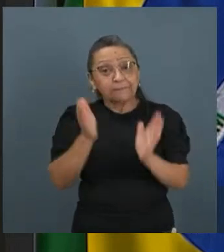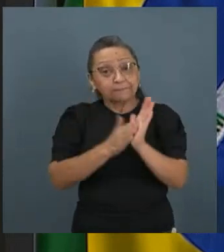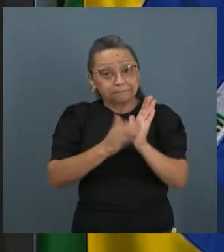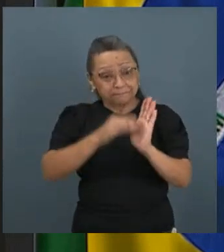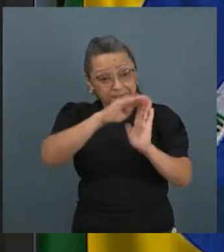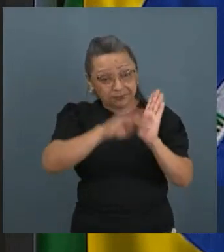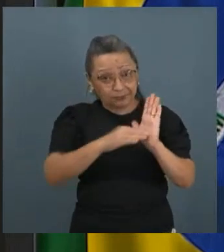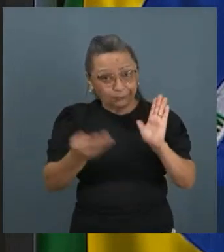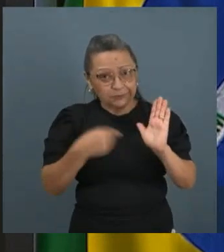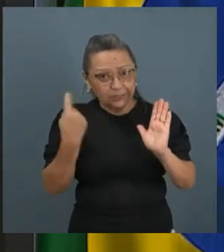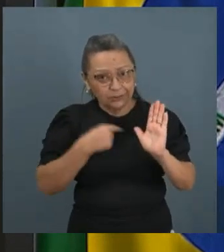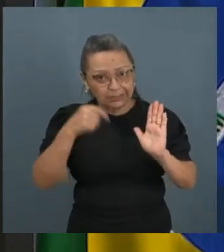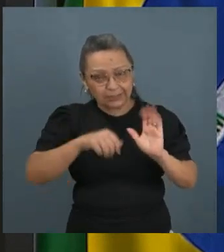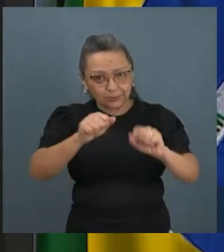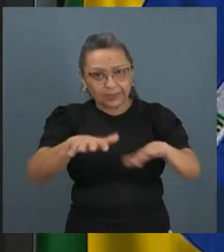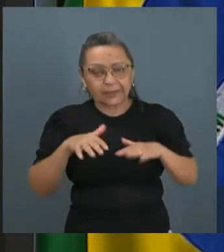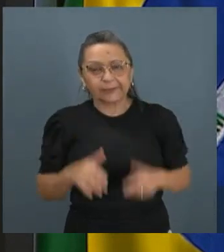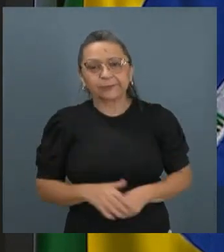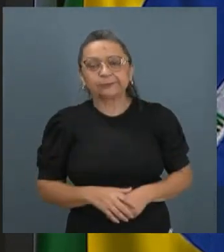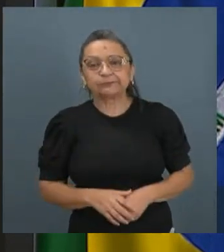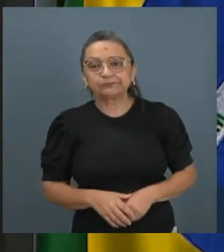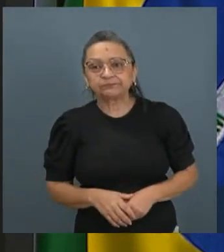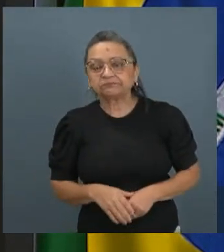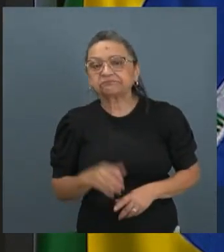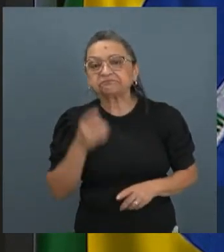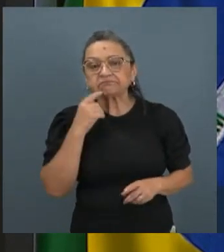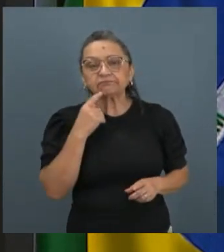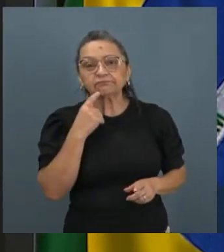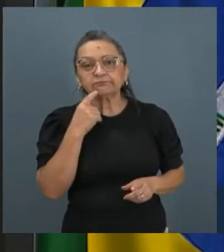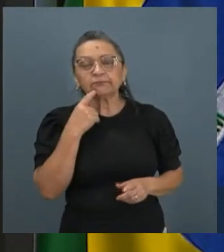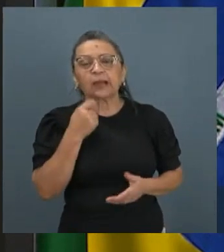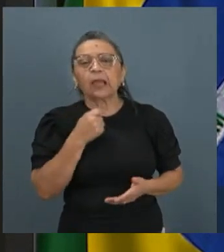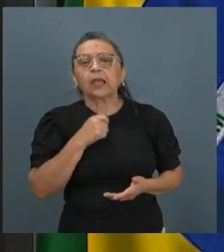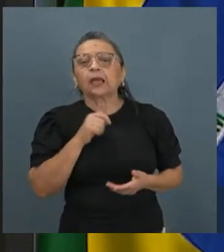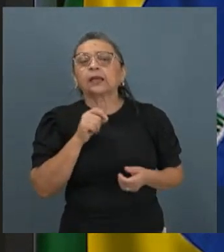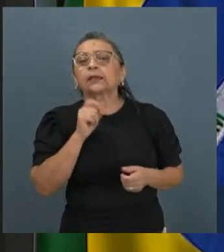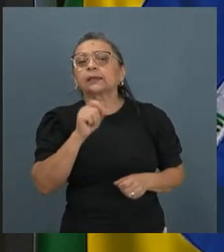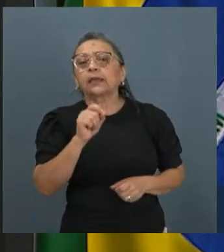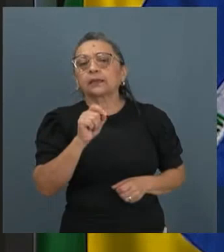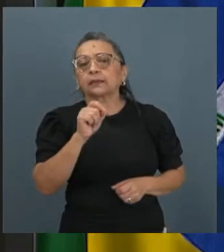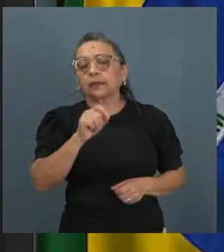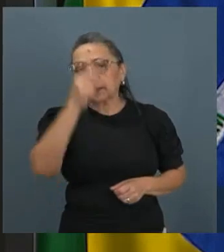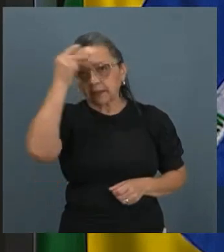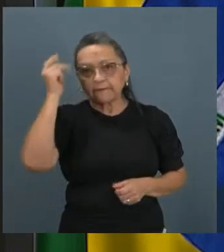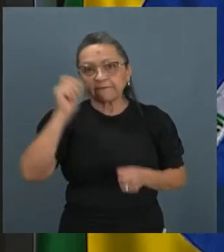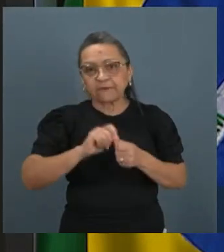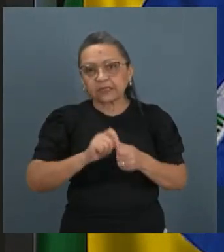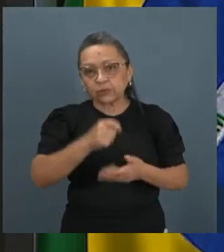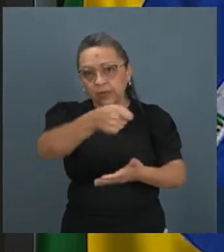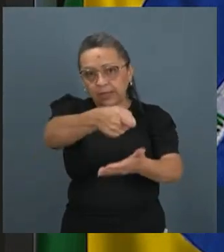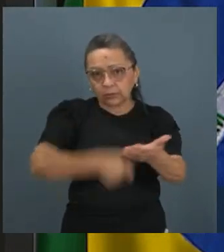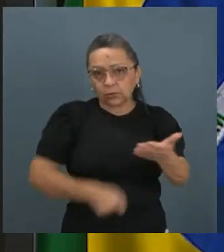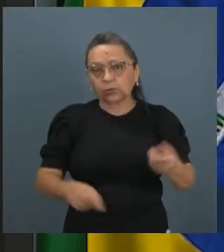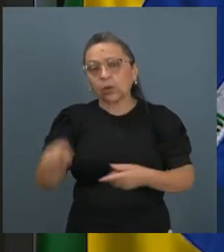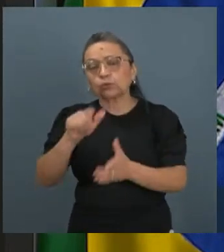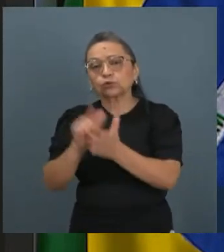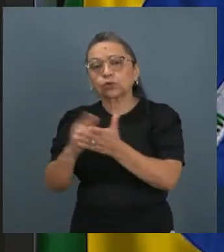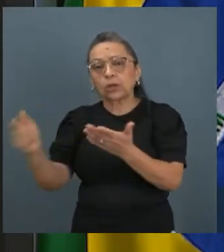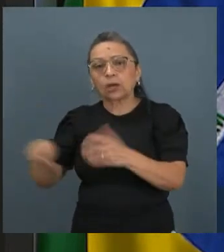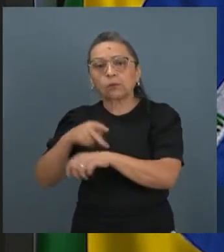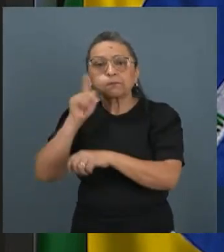hoje aqui no plenário do Senado. Relatório feito pelo Financial Action Task